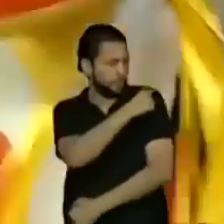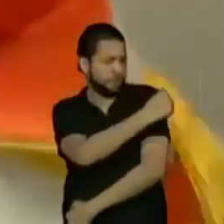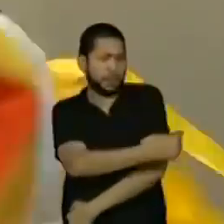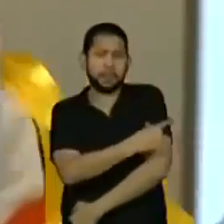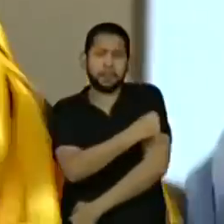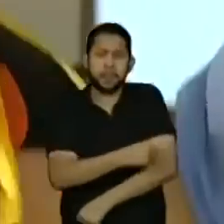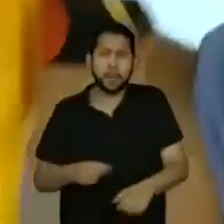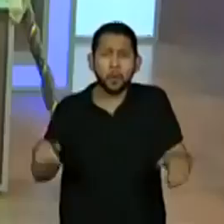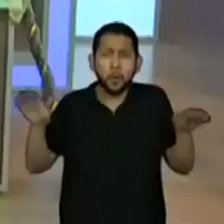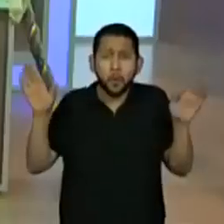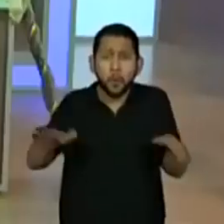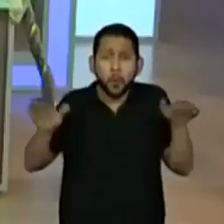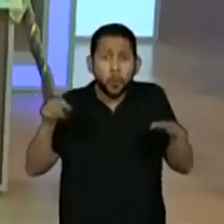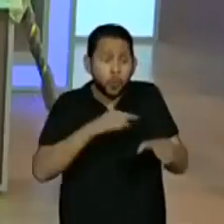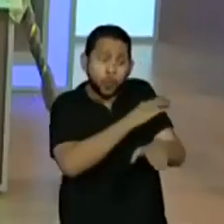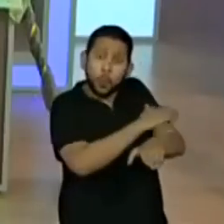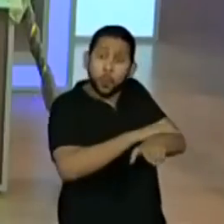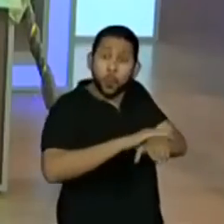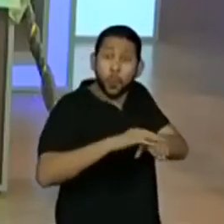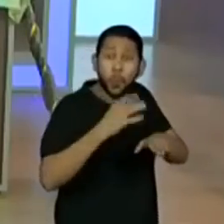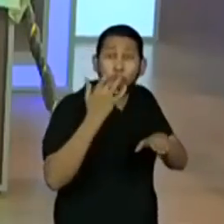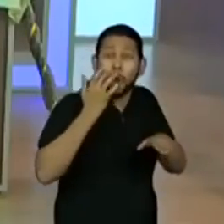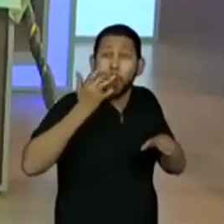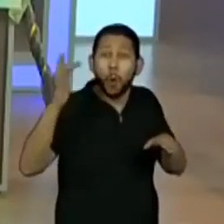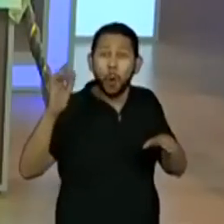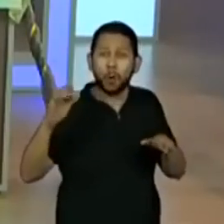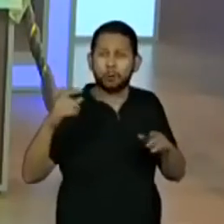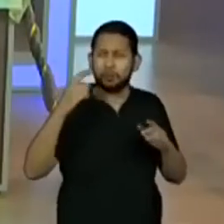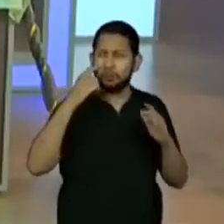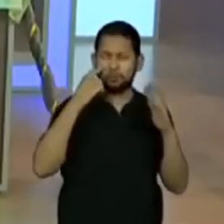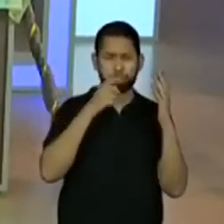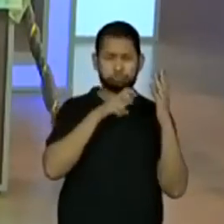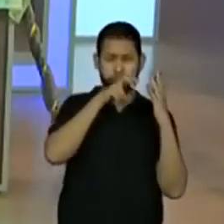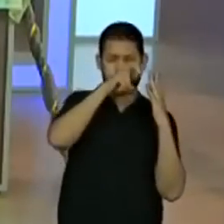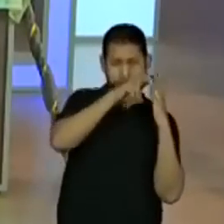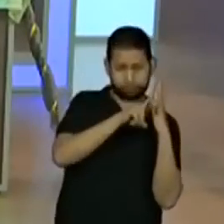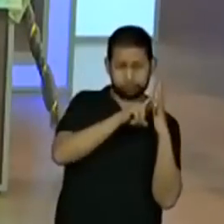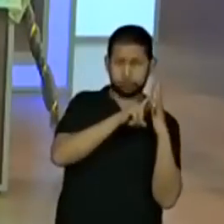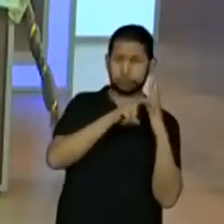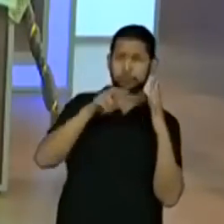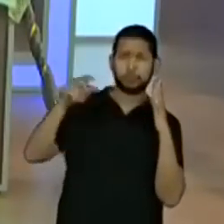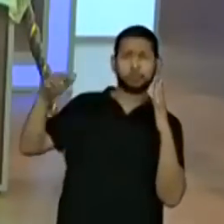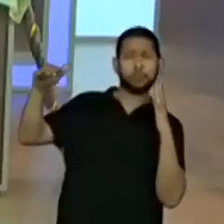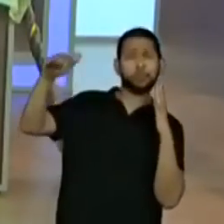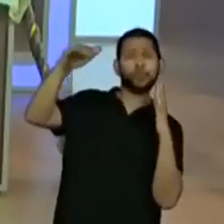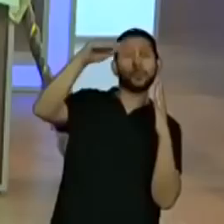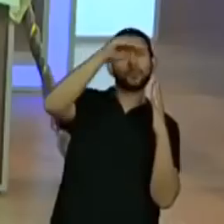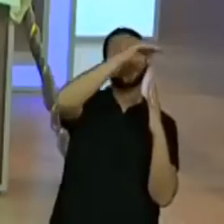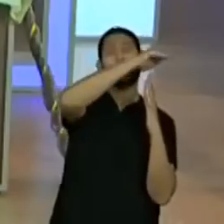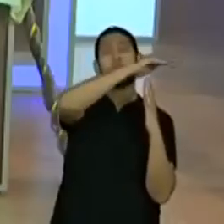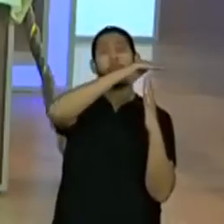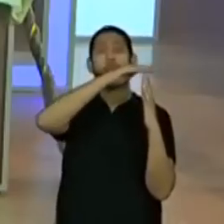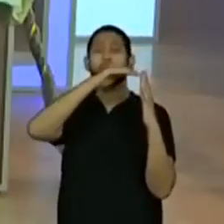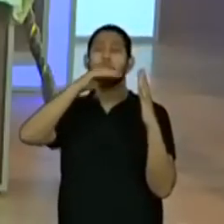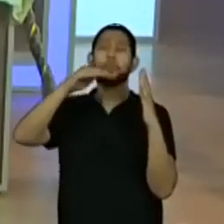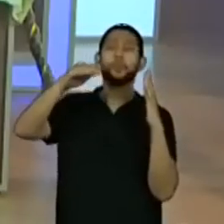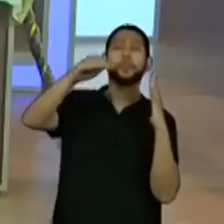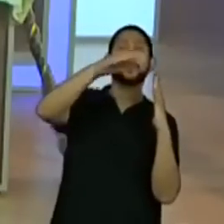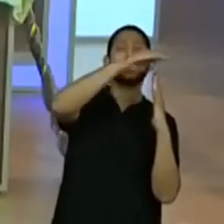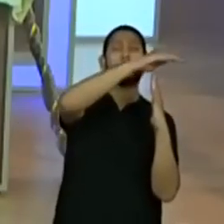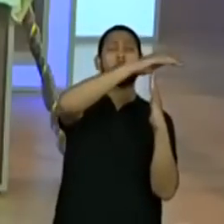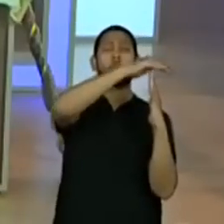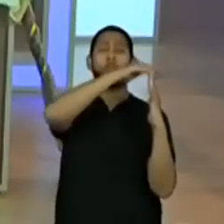de ouro. E ele então viu que o pássaro chegou, sobrevoando de mansinho, veio